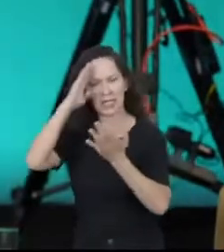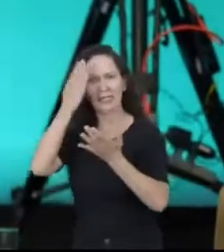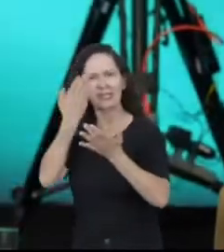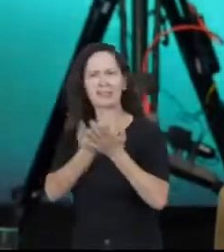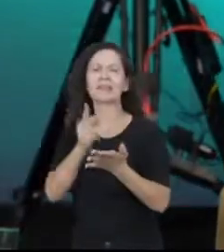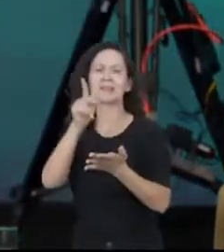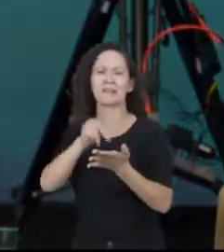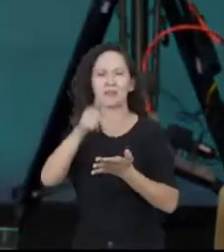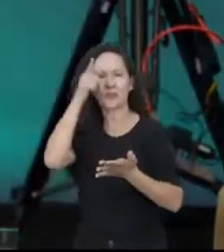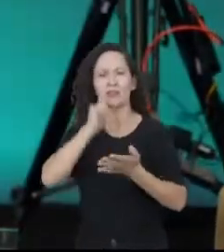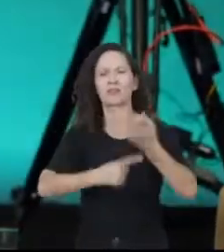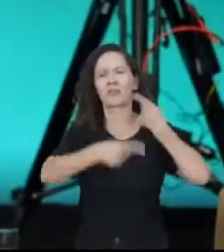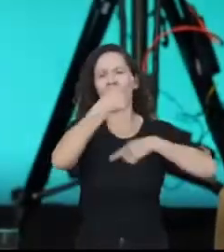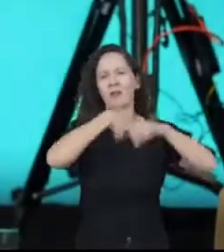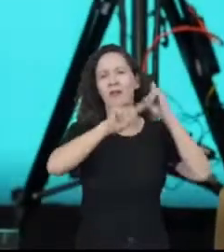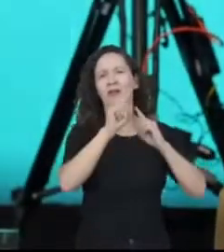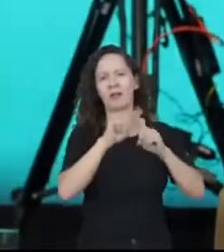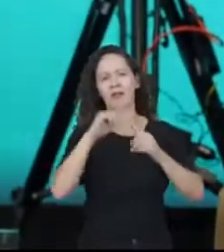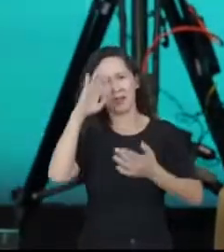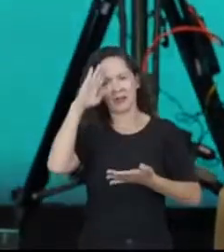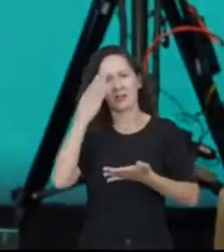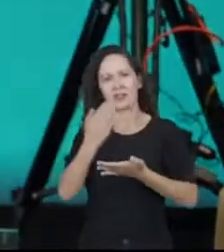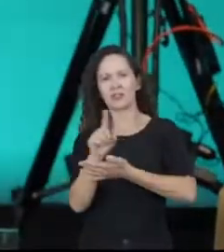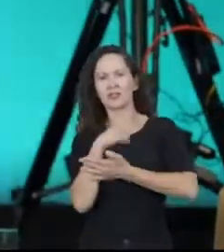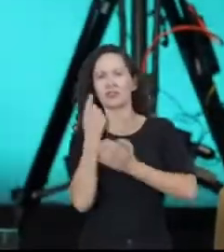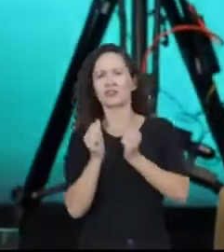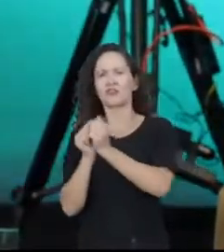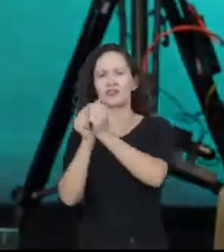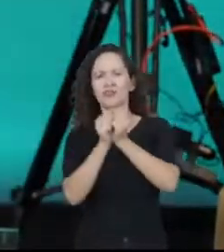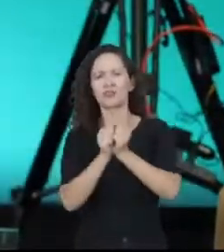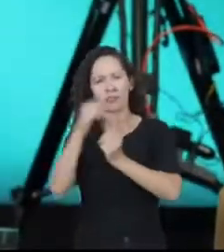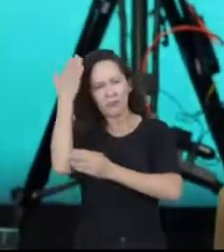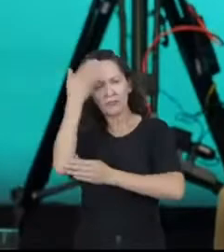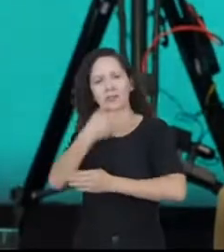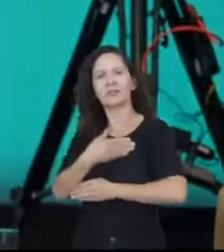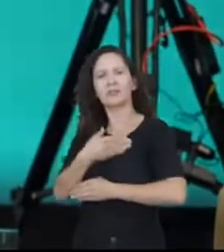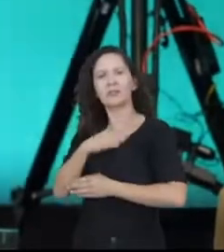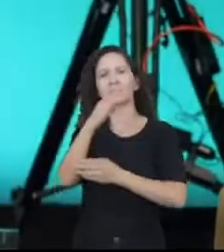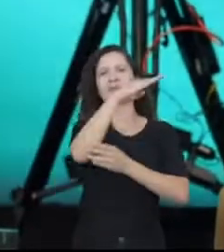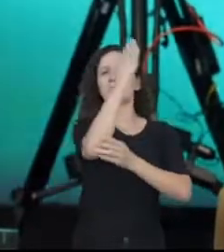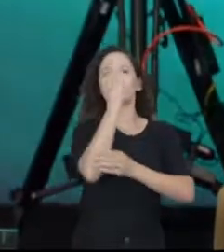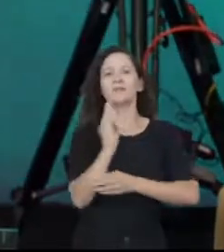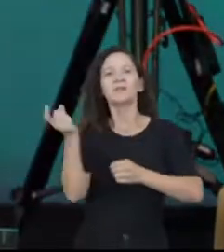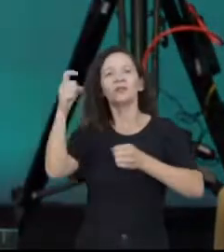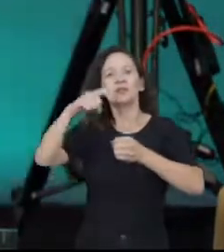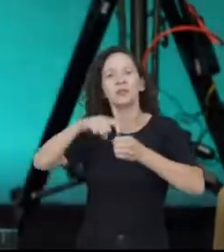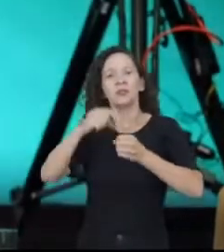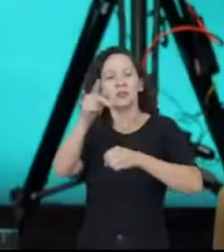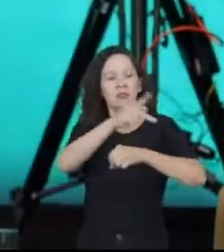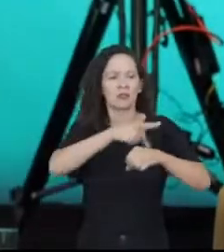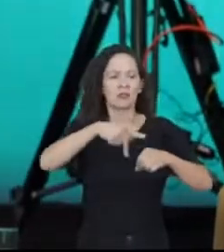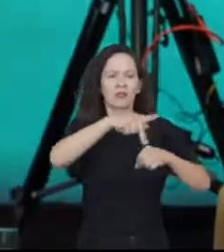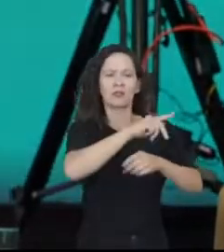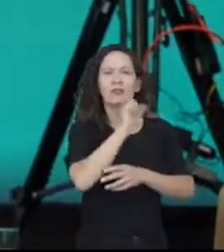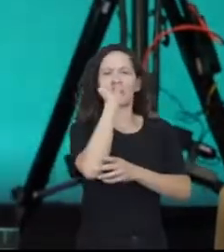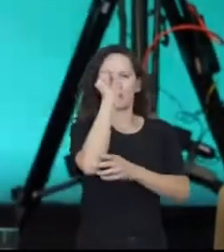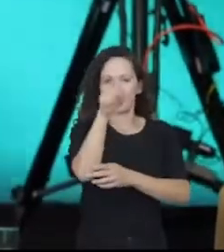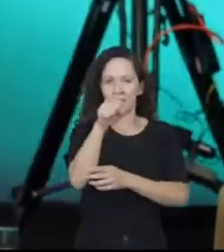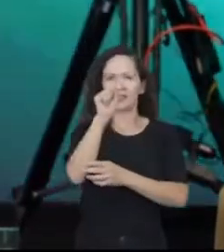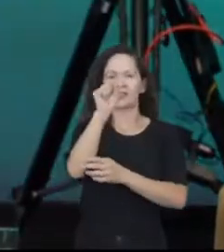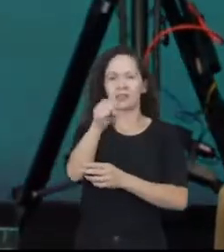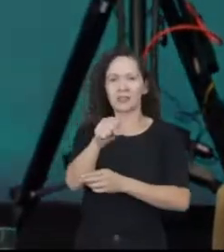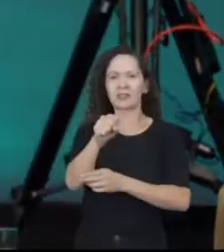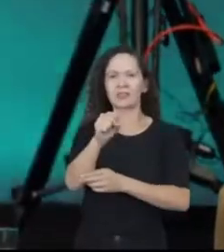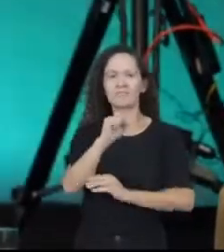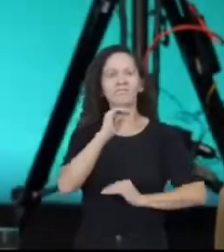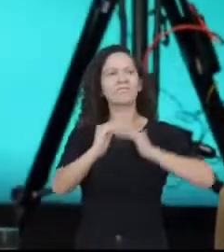porque acho que nós vamos provar que o Brasil pode voltar a ser um país, sabe, que cresce, que